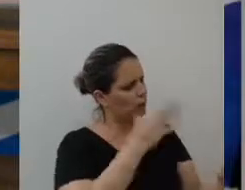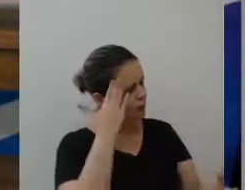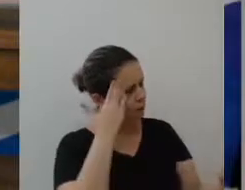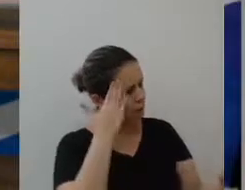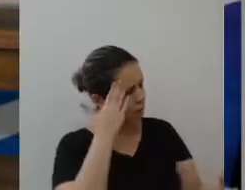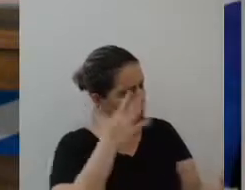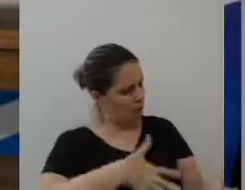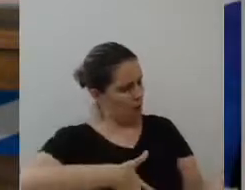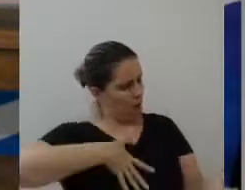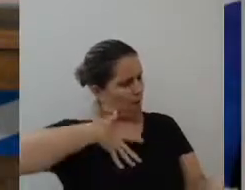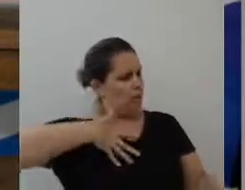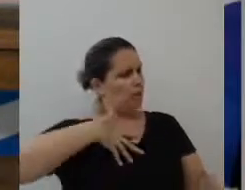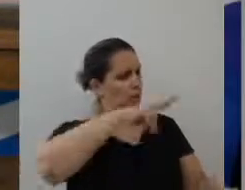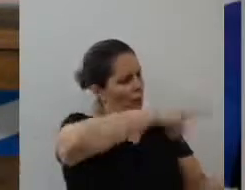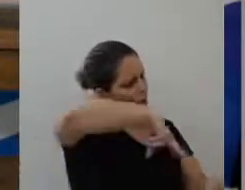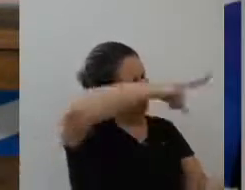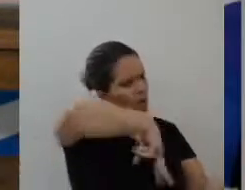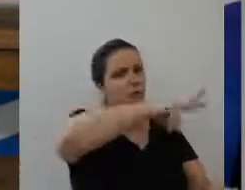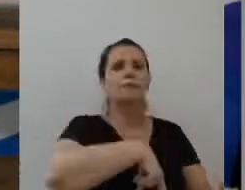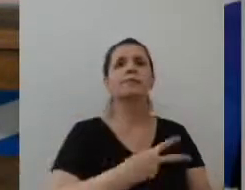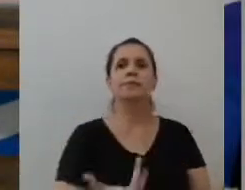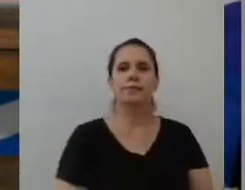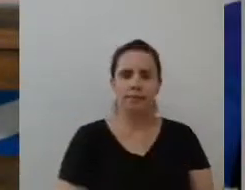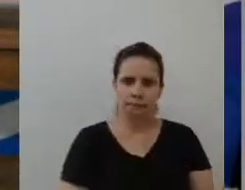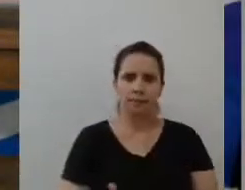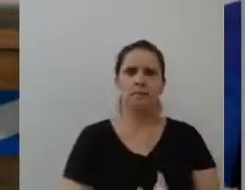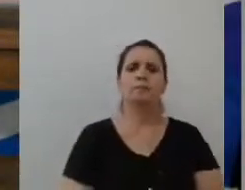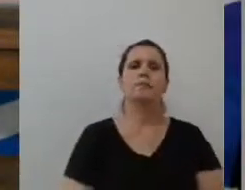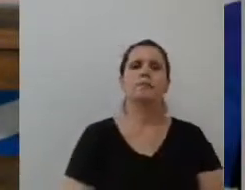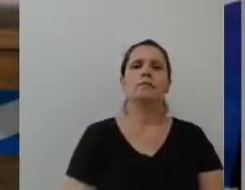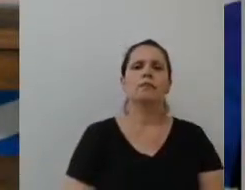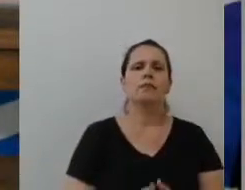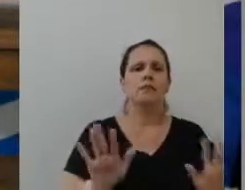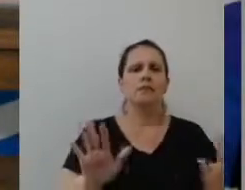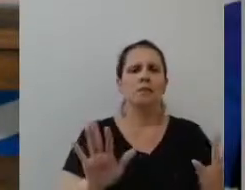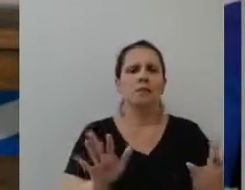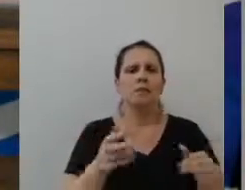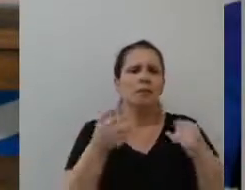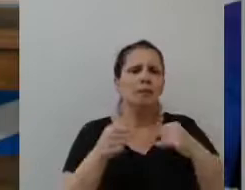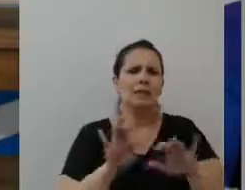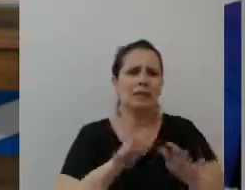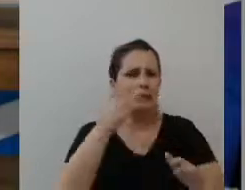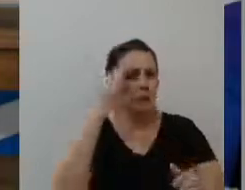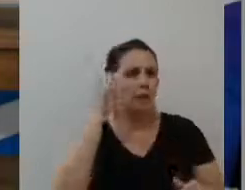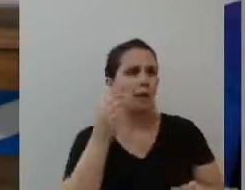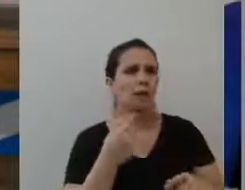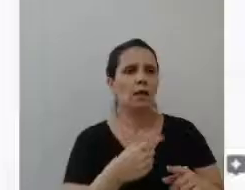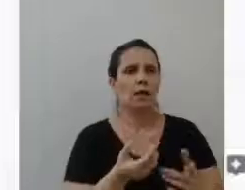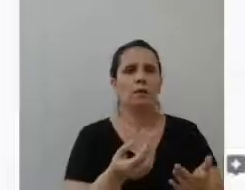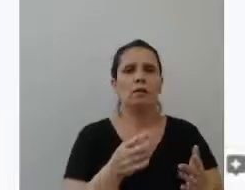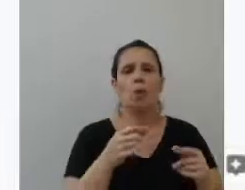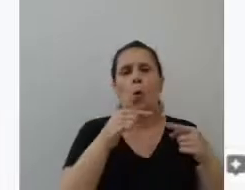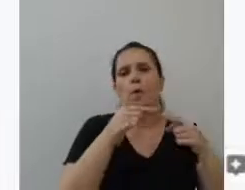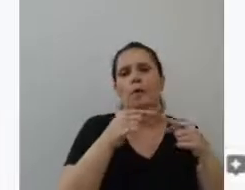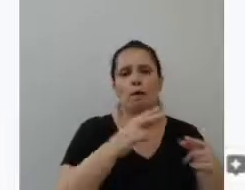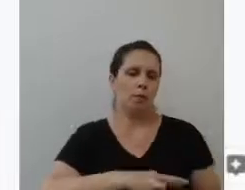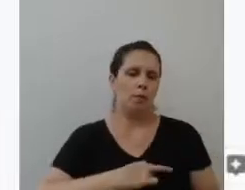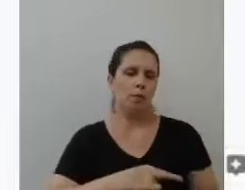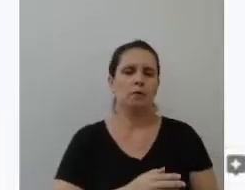sinta esse prazer pela leitura e negócio de característica, né? Isso é uma coisa muito engessada. Tá bom? Vamos